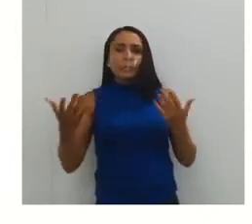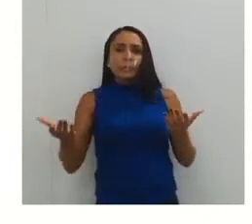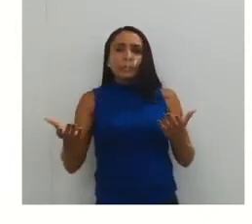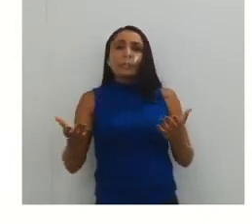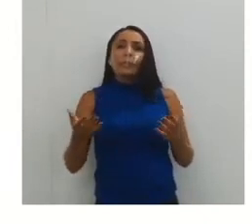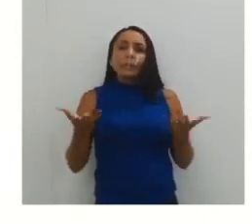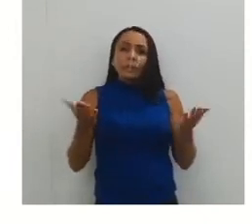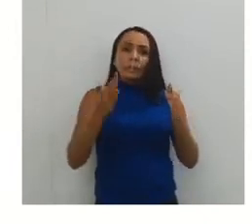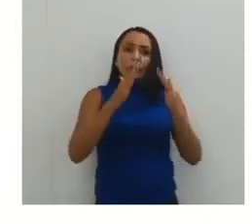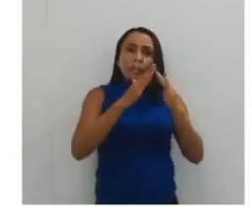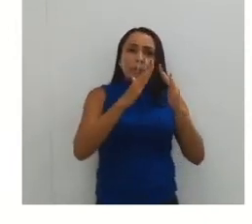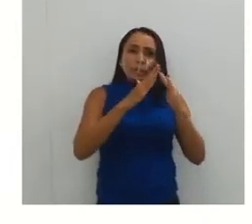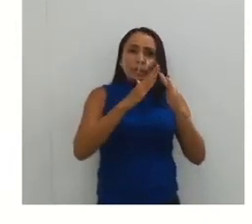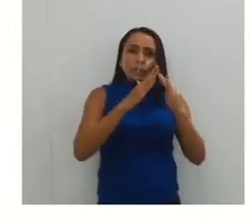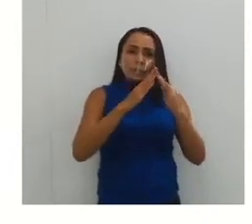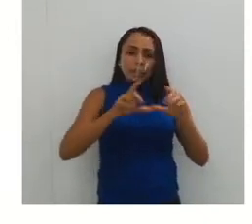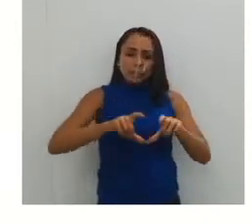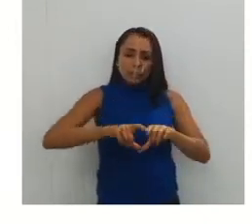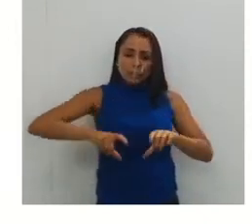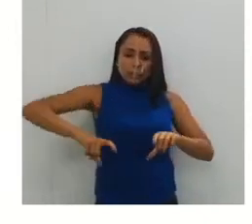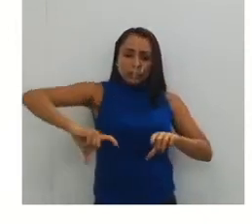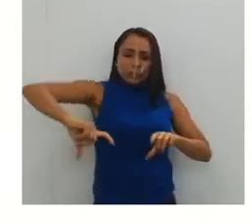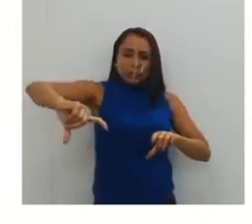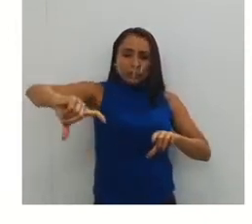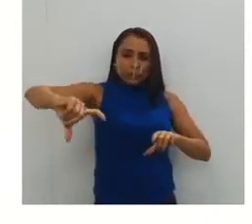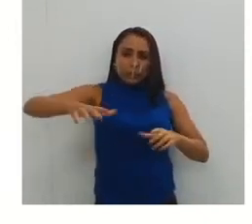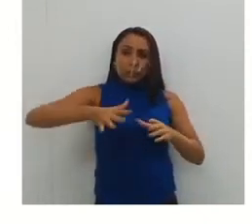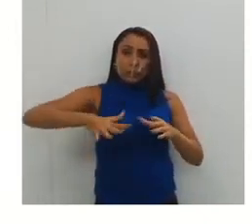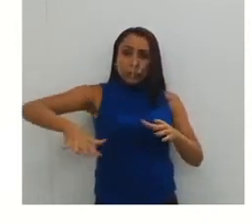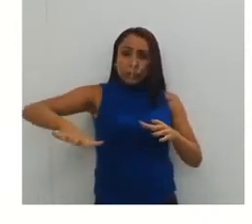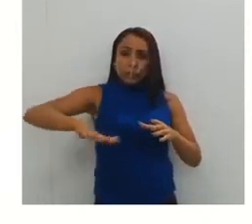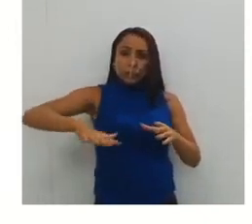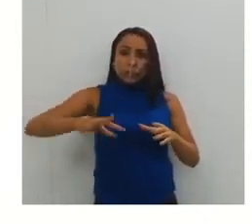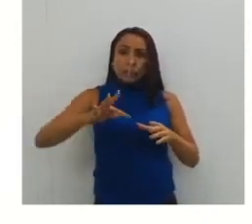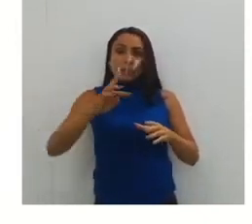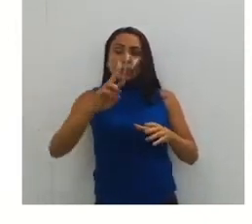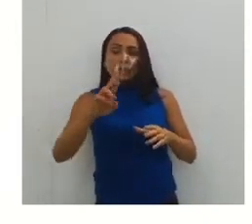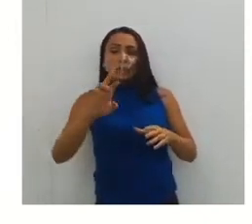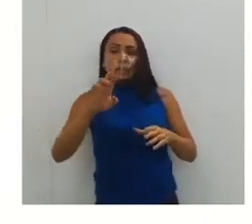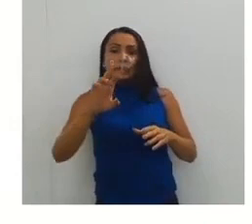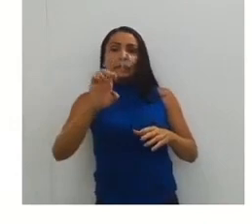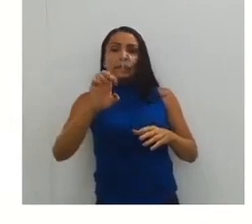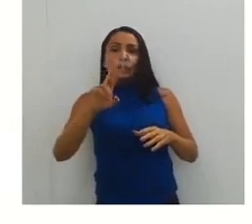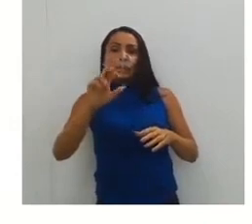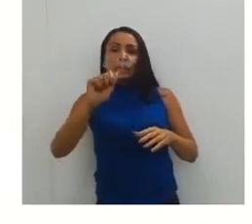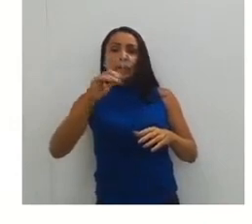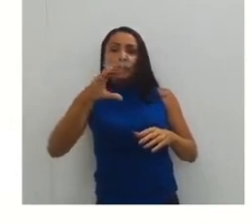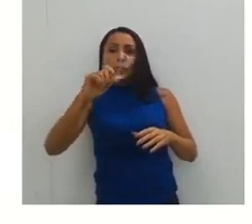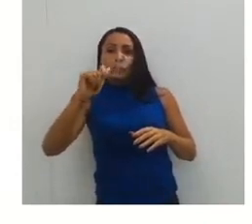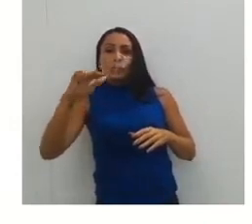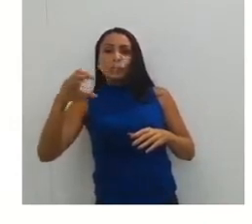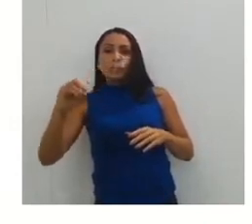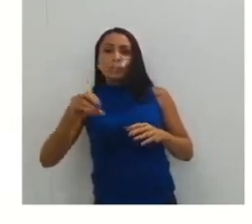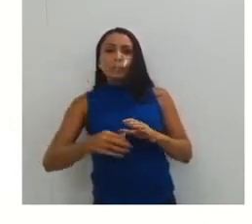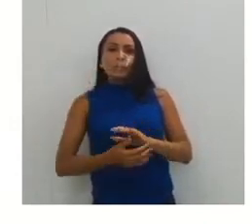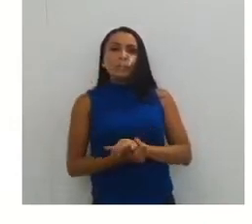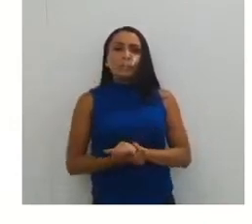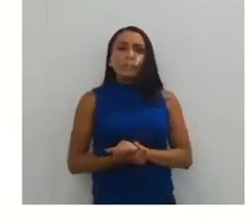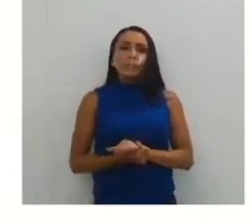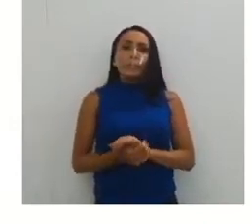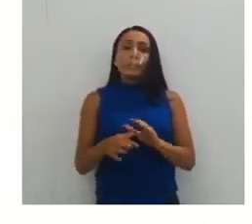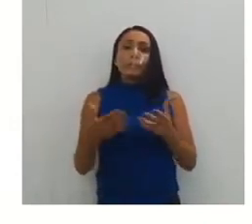beleza. Terraço e terraço. Ele fala o quê? Que tem, ó, 3 metros de largura. Então, ó, como é que vai